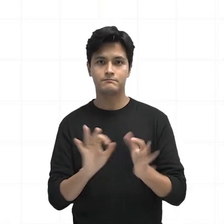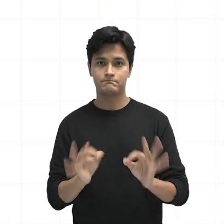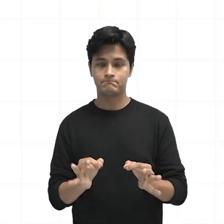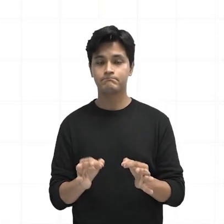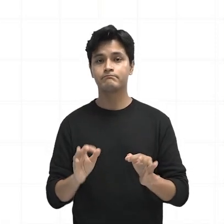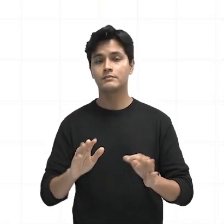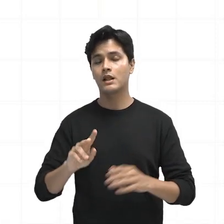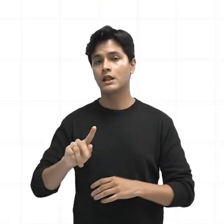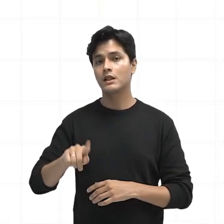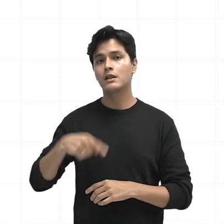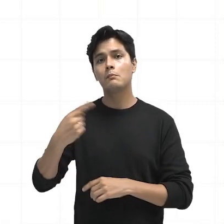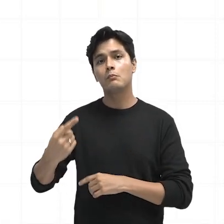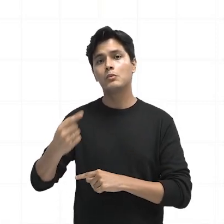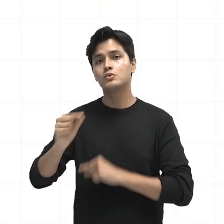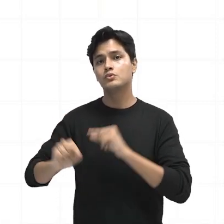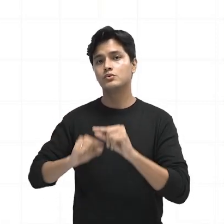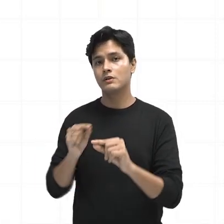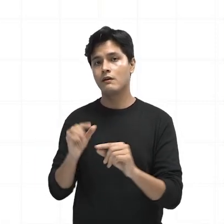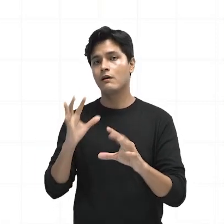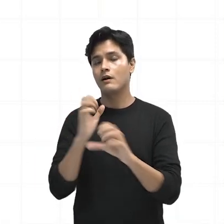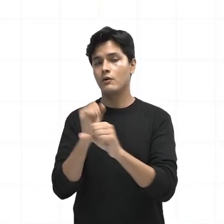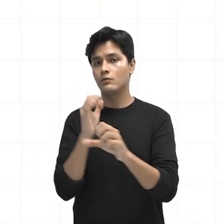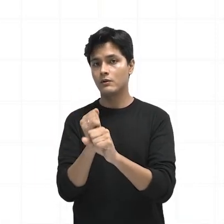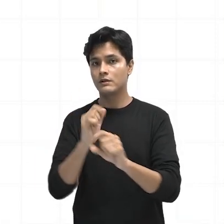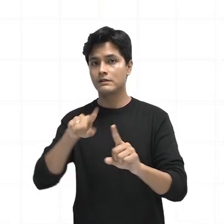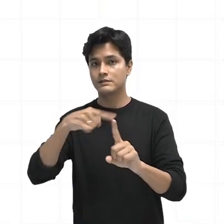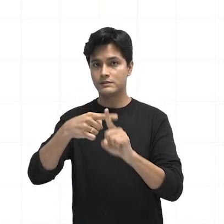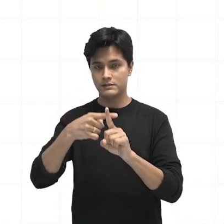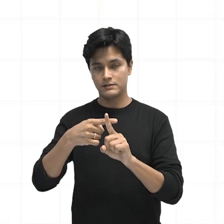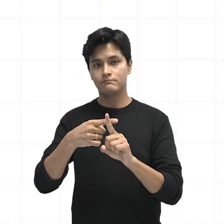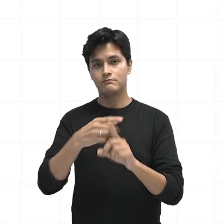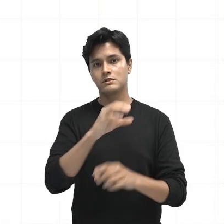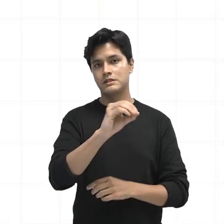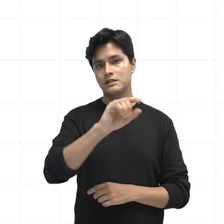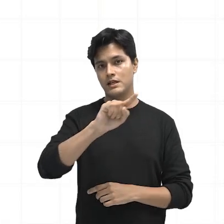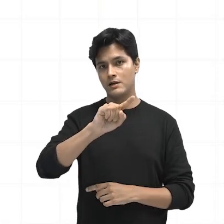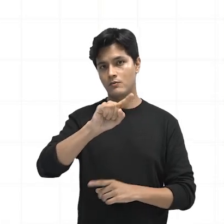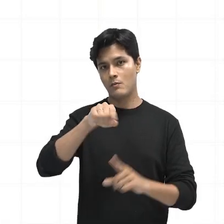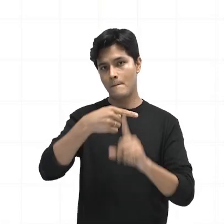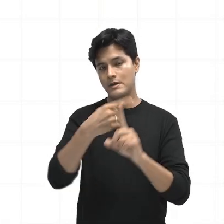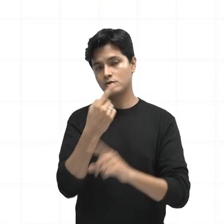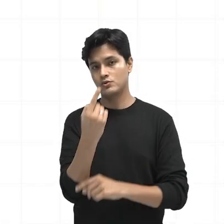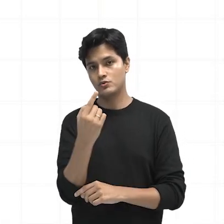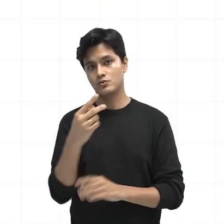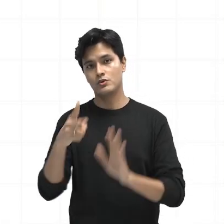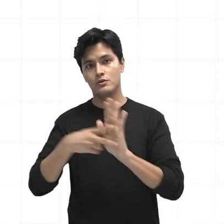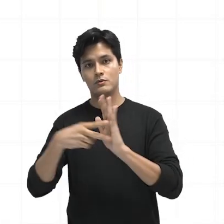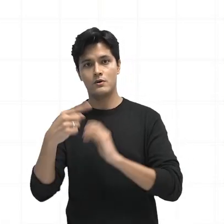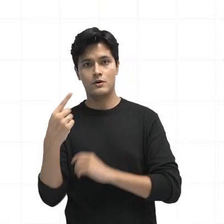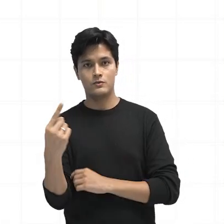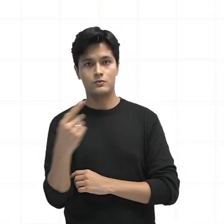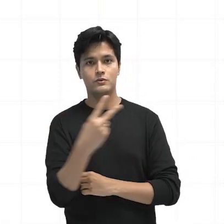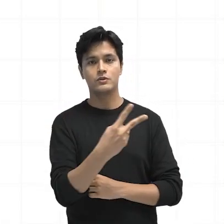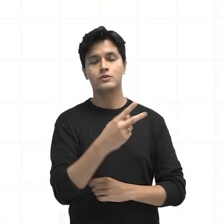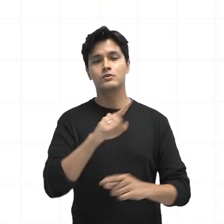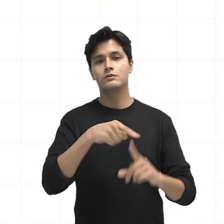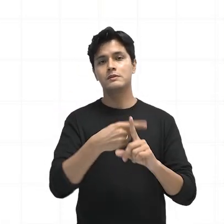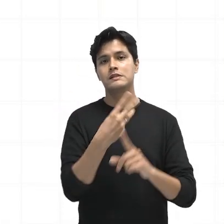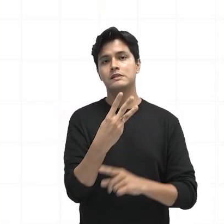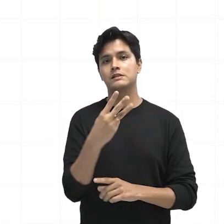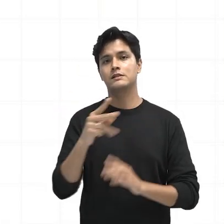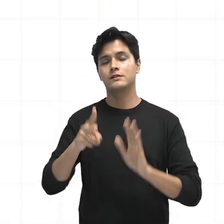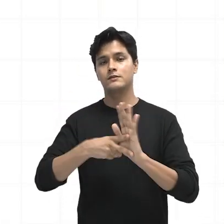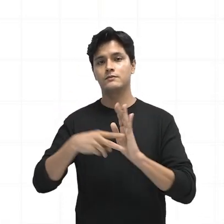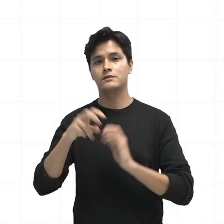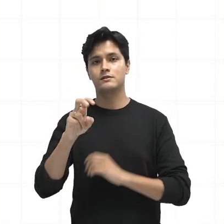só realizar as adições. Veja, então, 0 mais 1 é 1, 2 mais 3 é 5, a